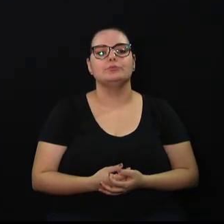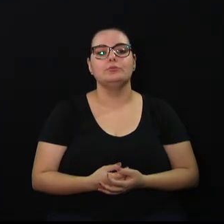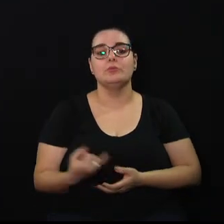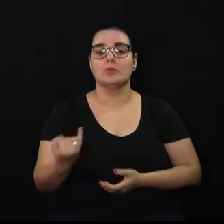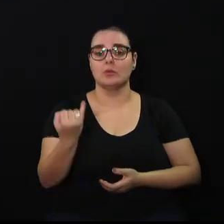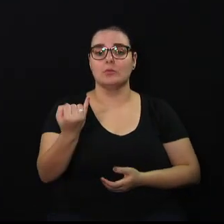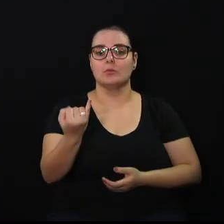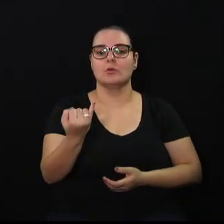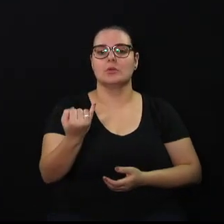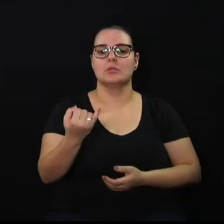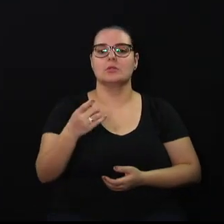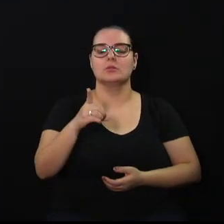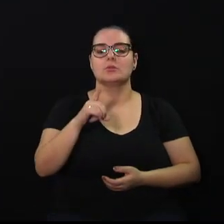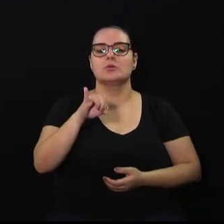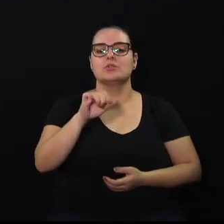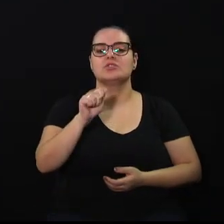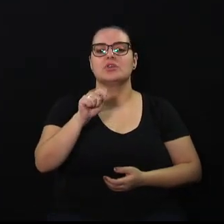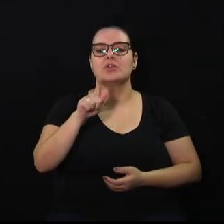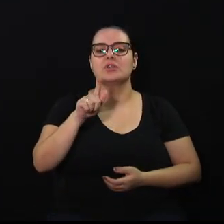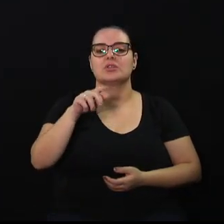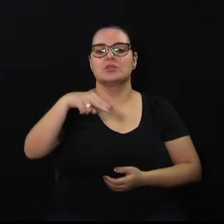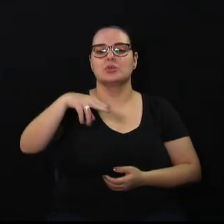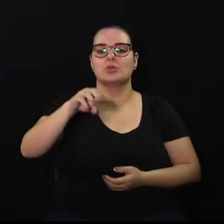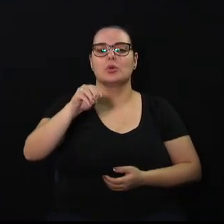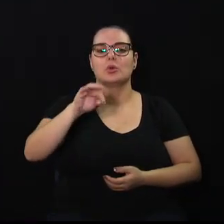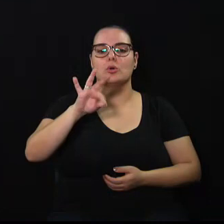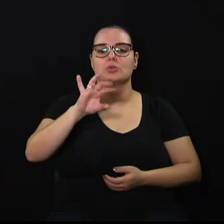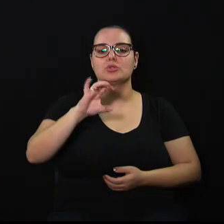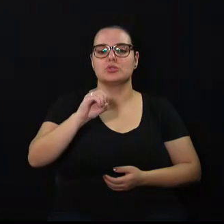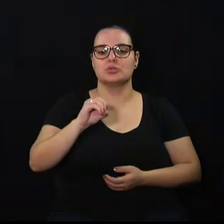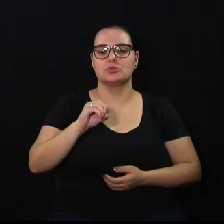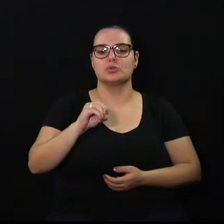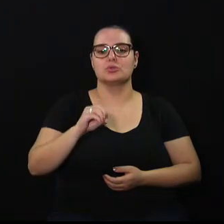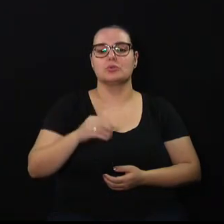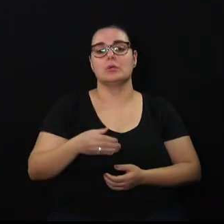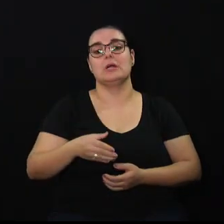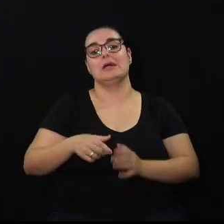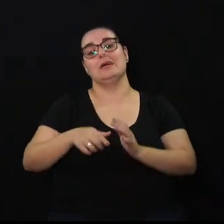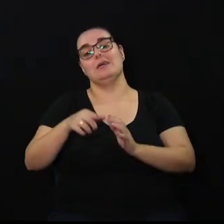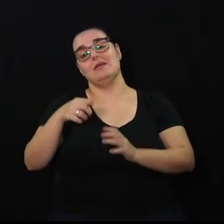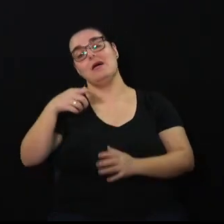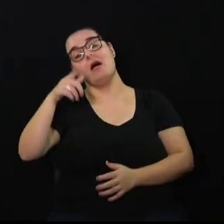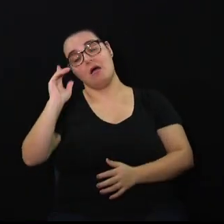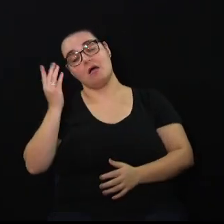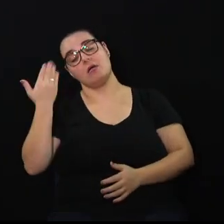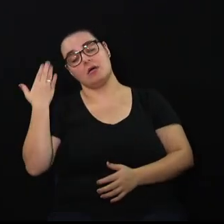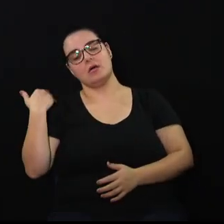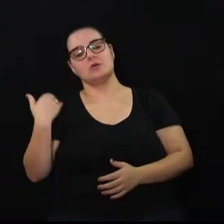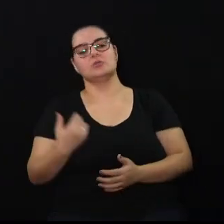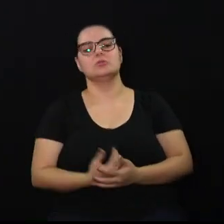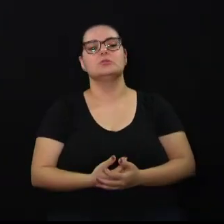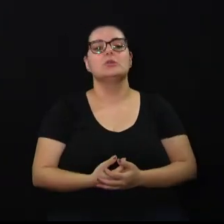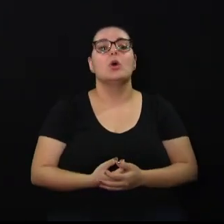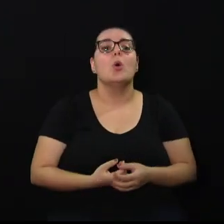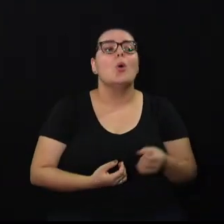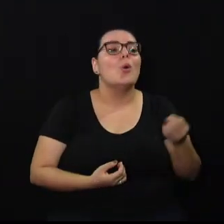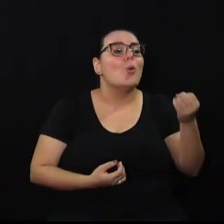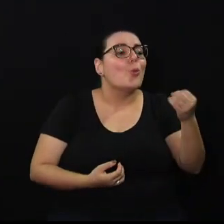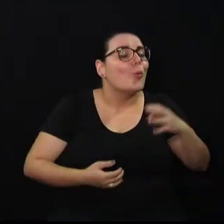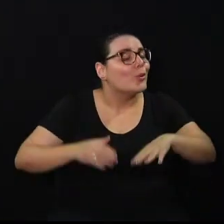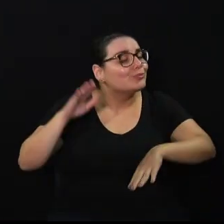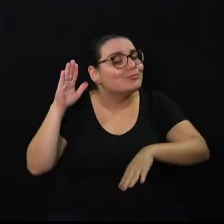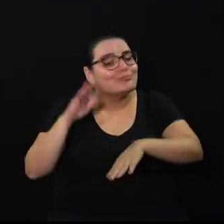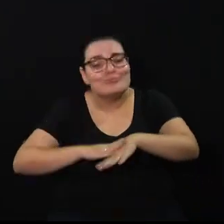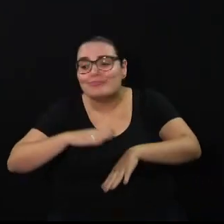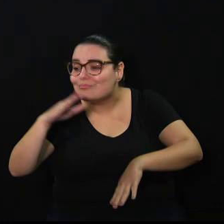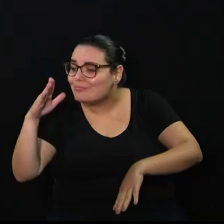de tratamento e amenizam os sintomas que se consolidam progressivamente então quanto antes a gente começar